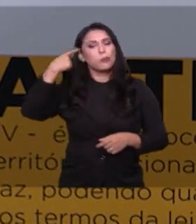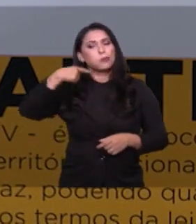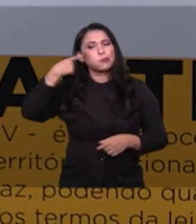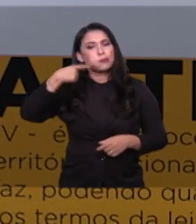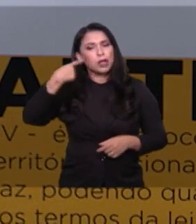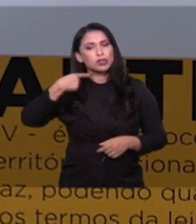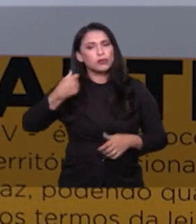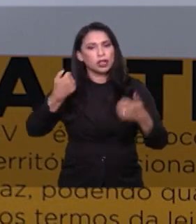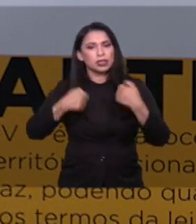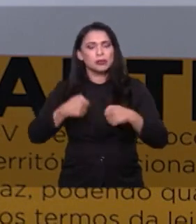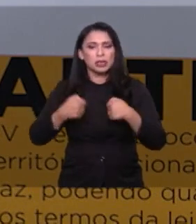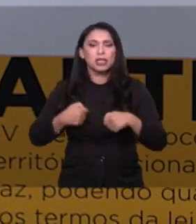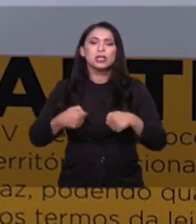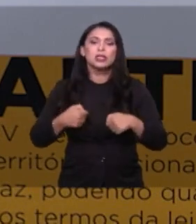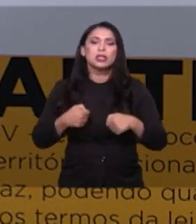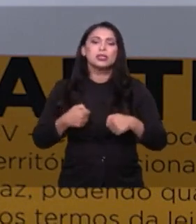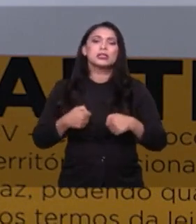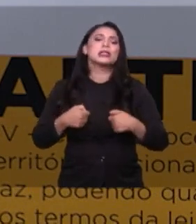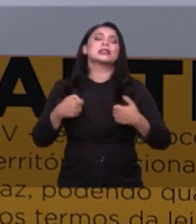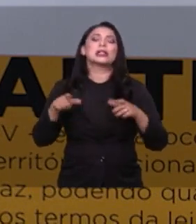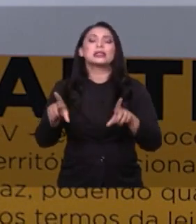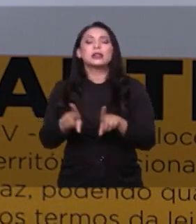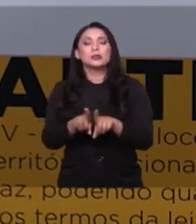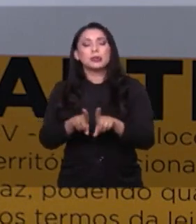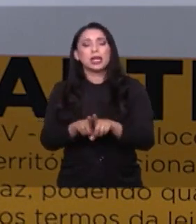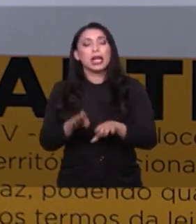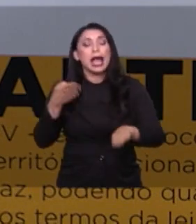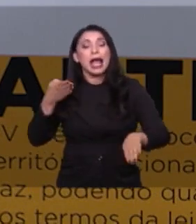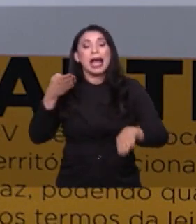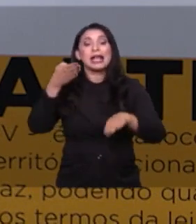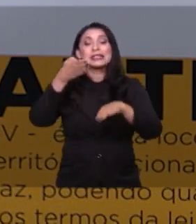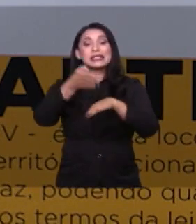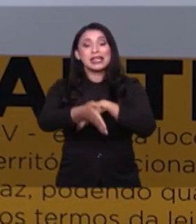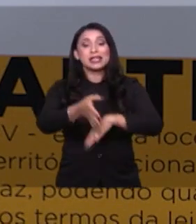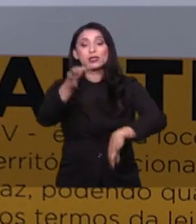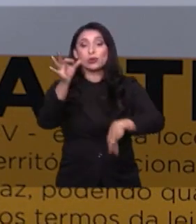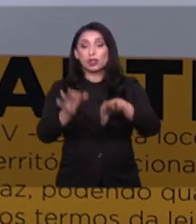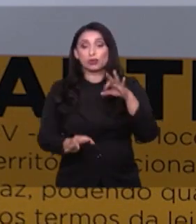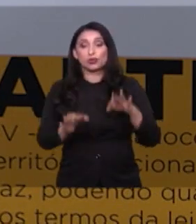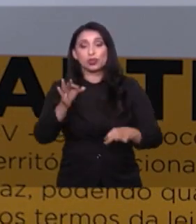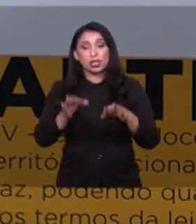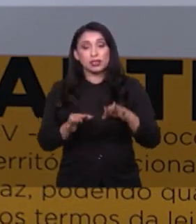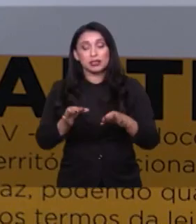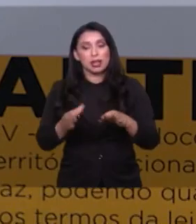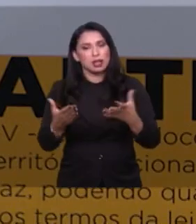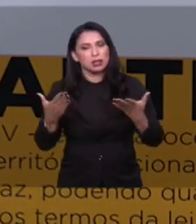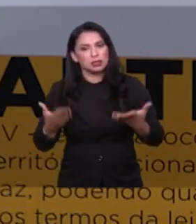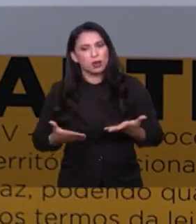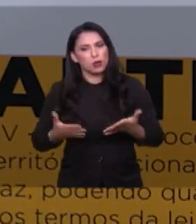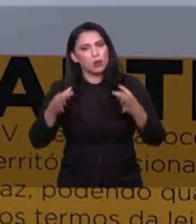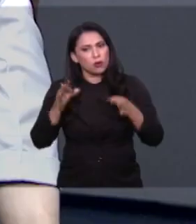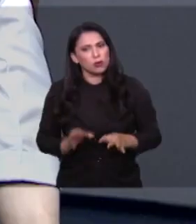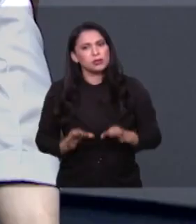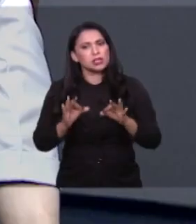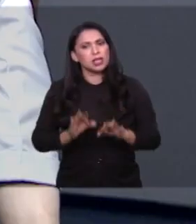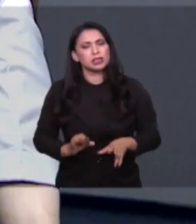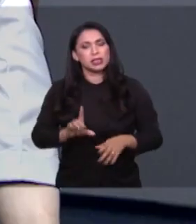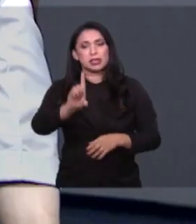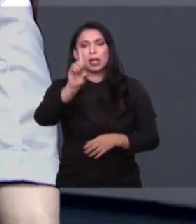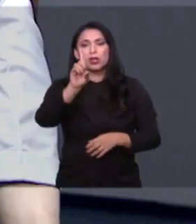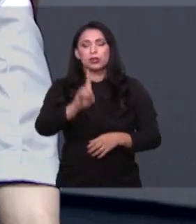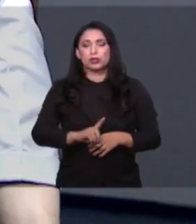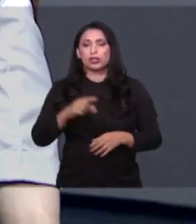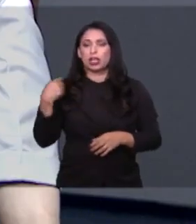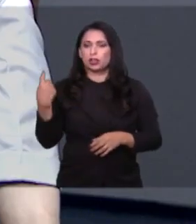para atuar. A gente precisa também acesso à justiça. Então, com certeza, esses direitos para a gente não